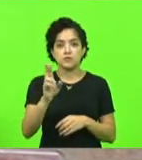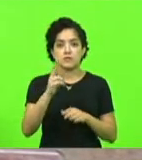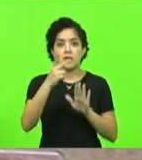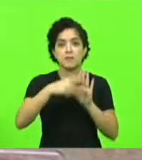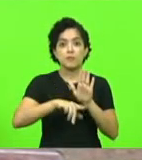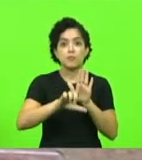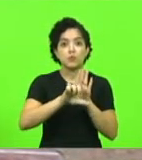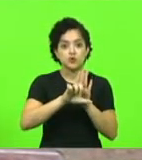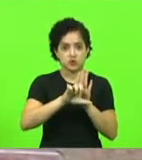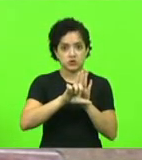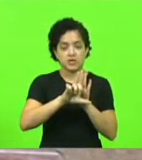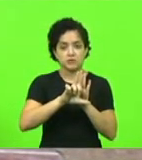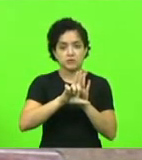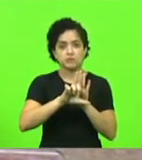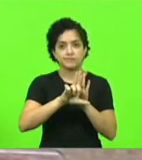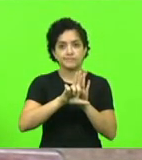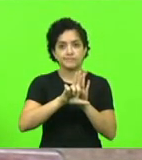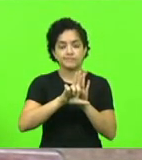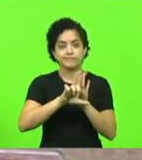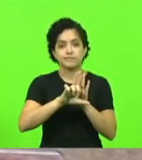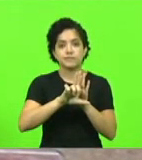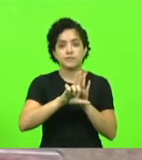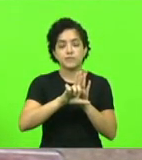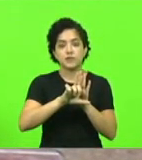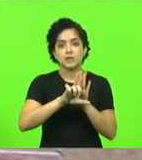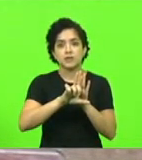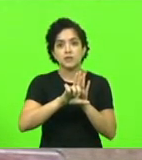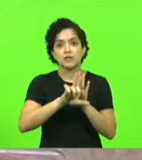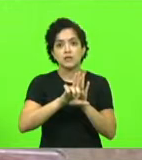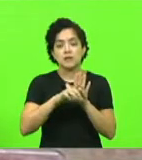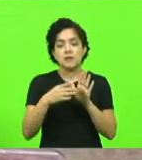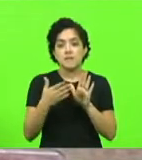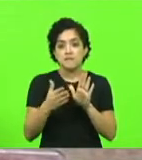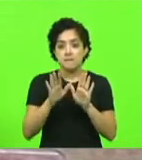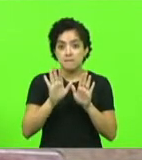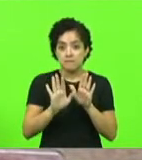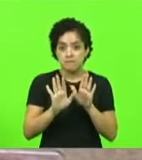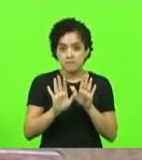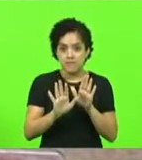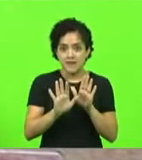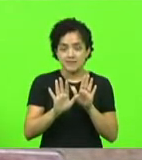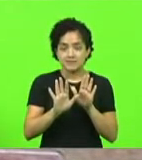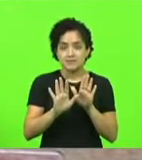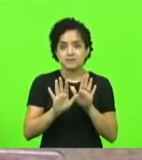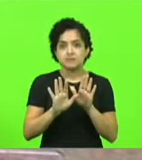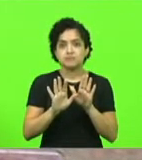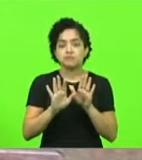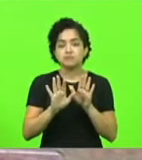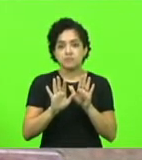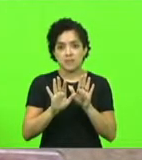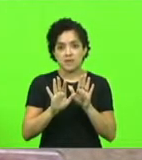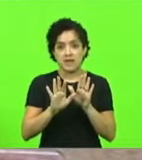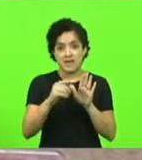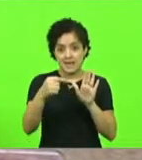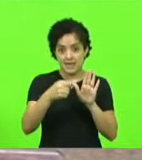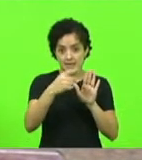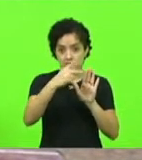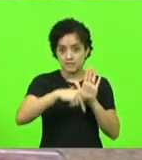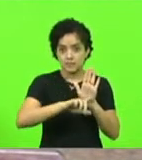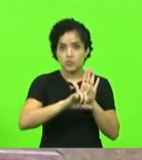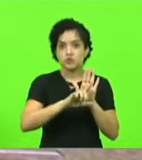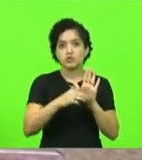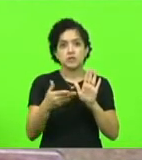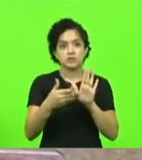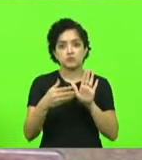ferrovia translitorânea. Nenhum centímetro do projeto foi entregue até